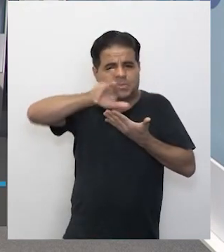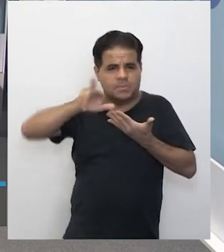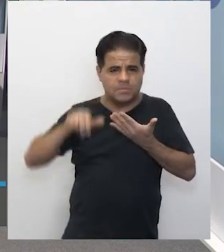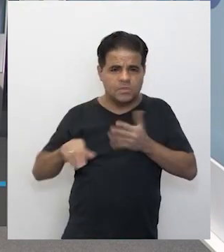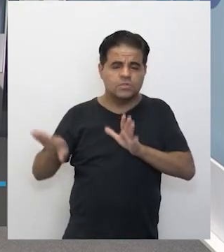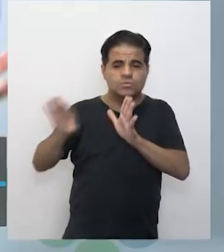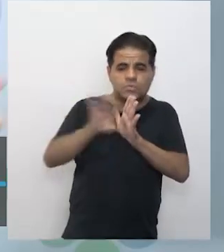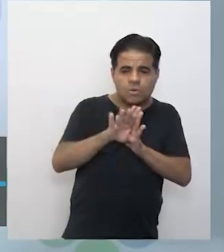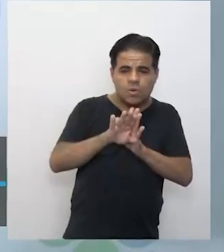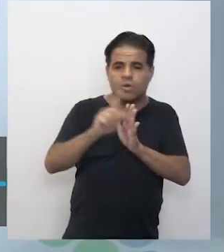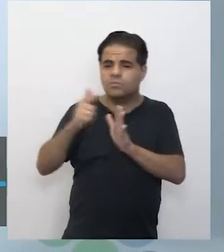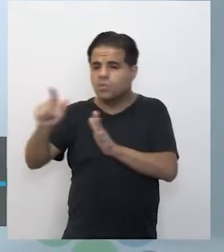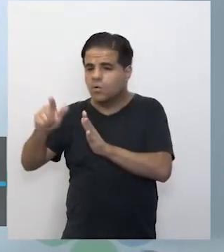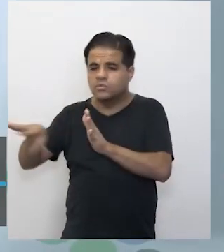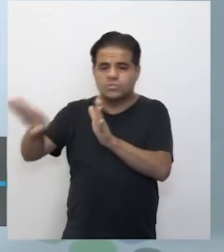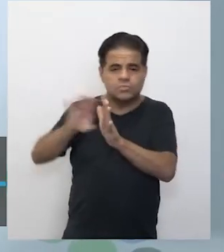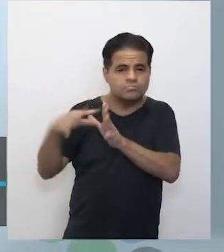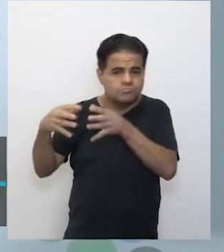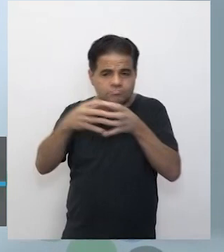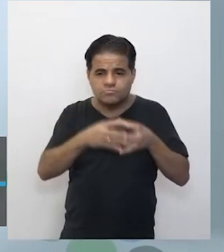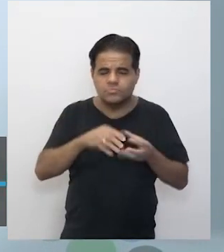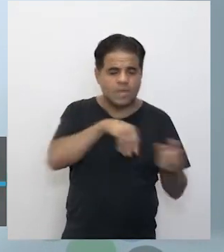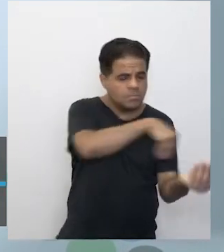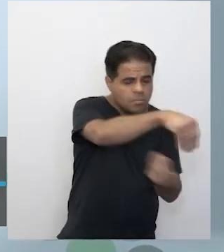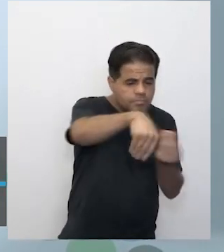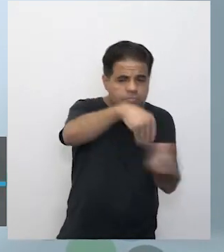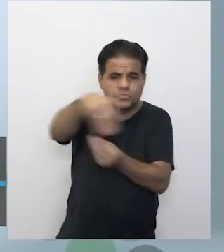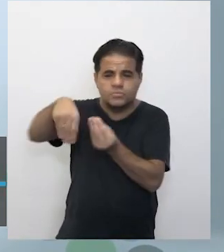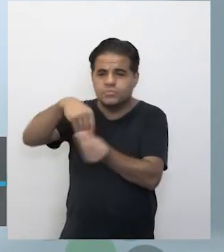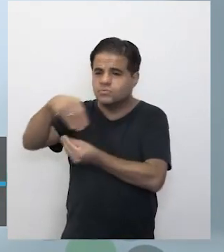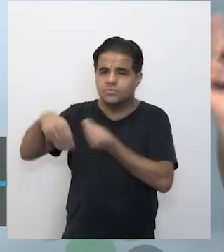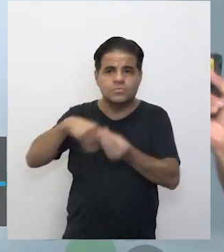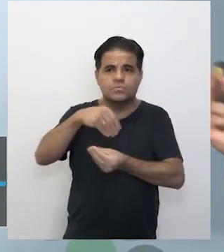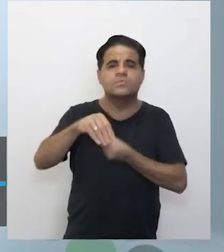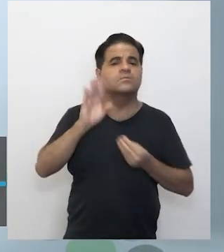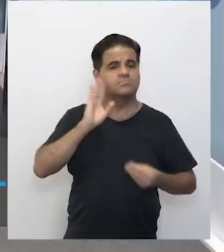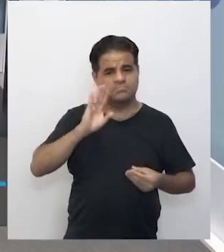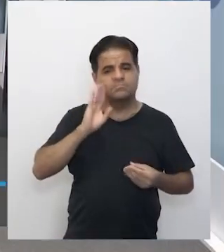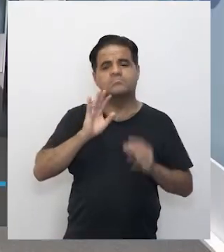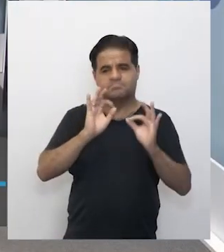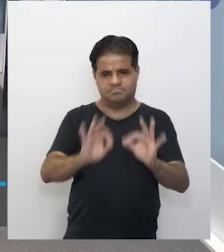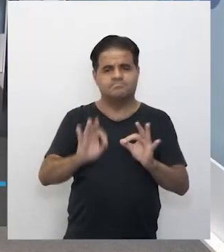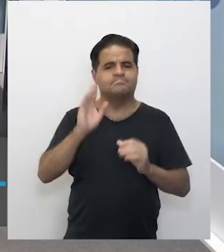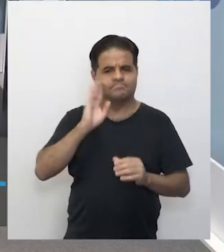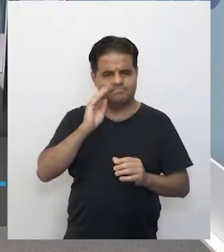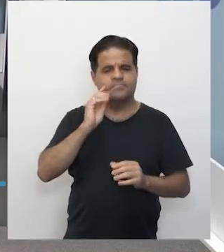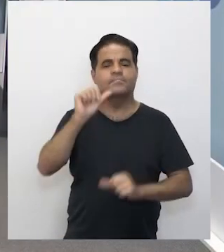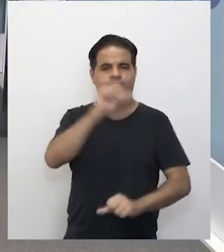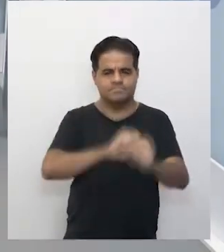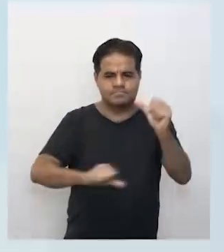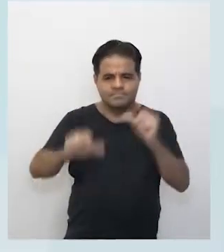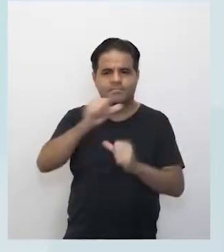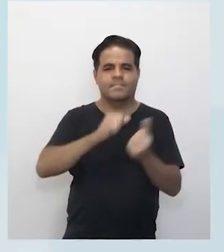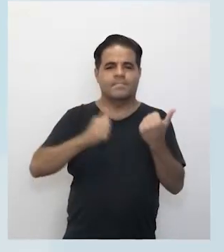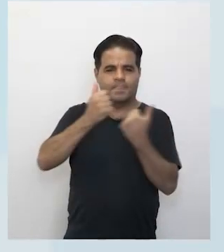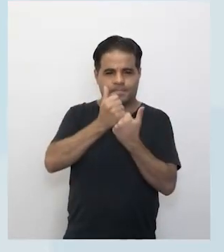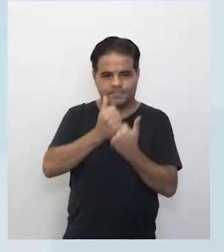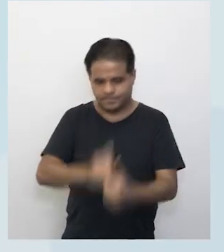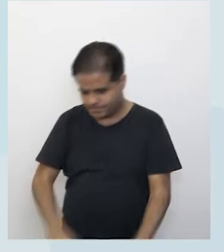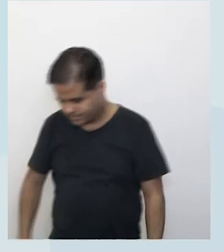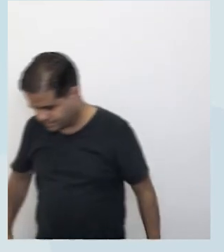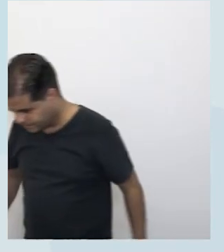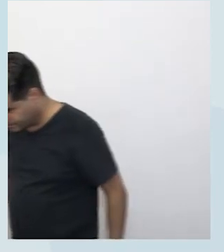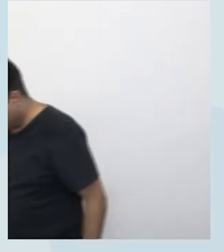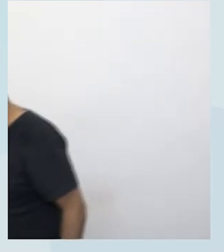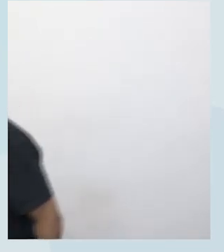chegou num momento, em outro momento, de certa forma se misturam, né? E é isso, bem bacana, bem legal. Vamos dar uma olhada nas imagens para vocês terem